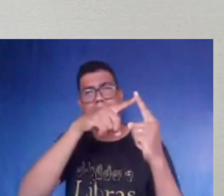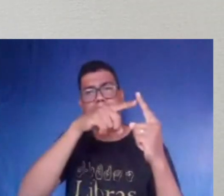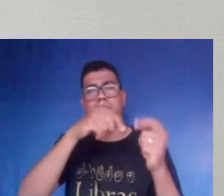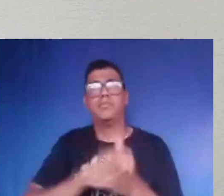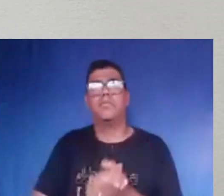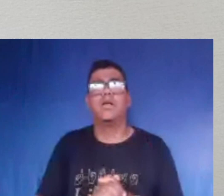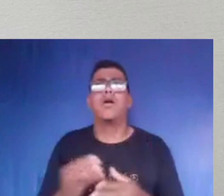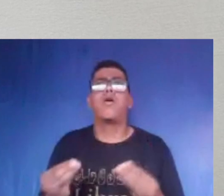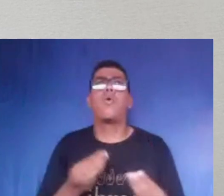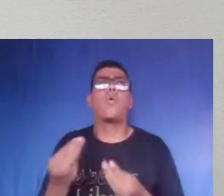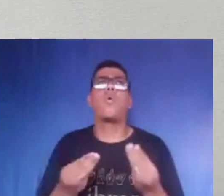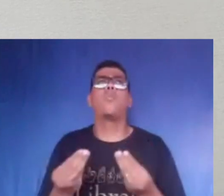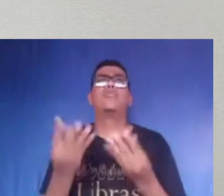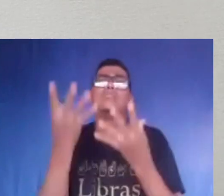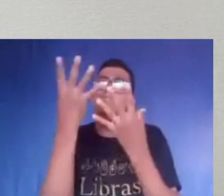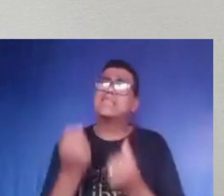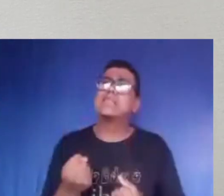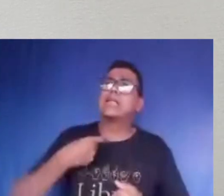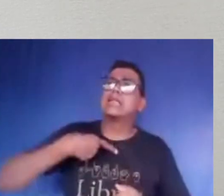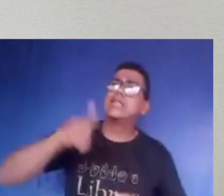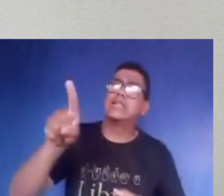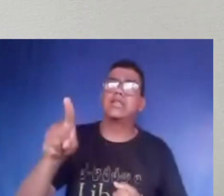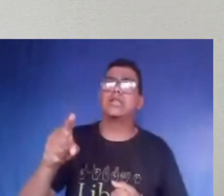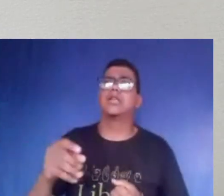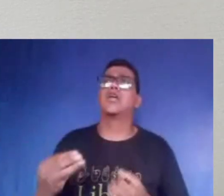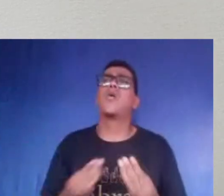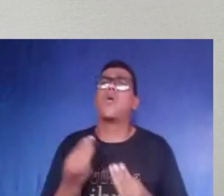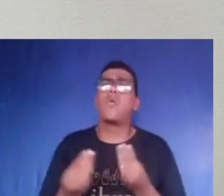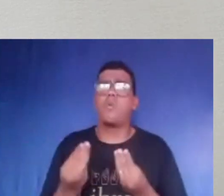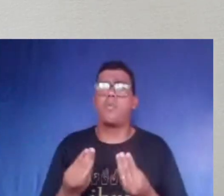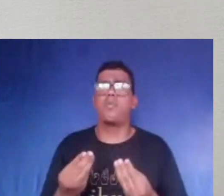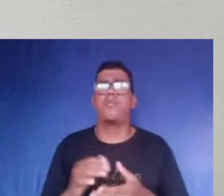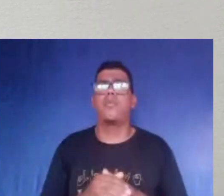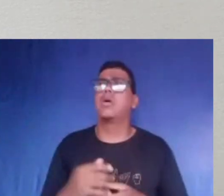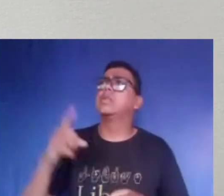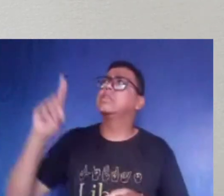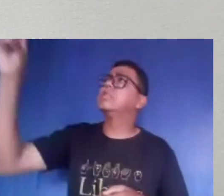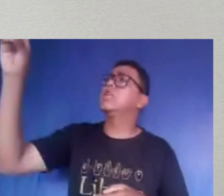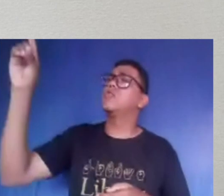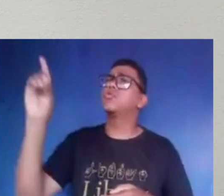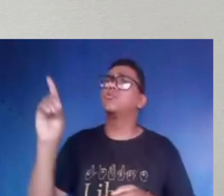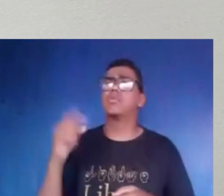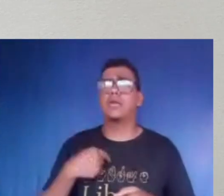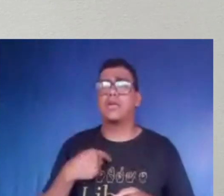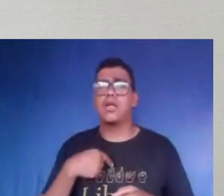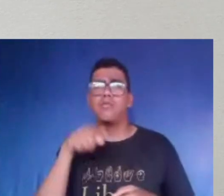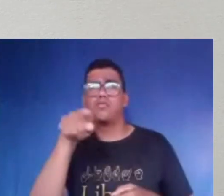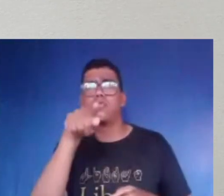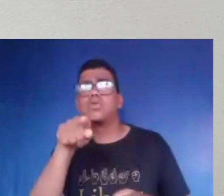chamado, reconhecer para onde é que Deus quer que você vá, como é que você pode participar de uma maneira direta e presencial nessa